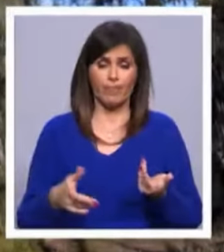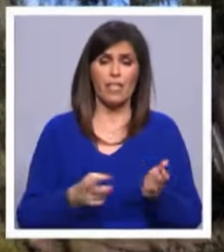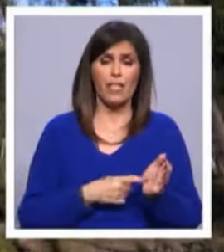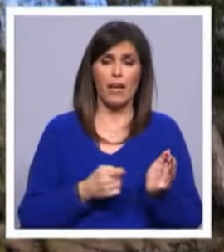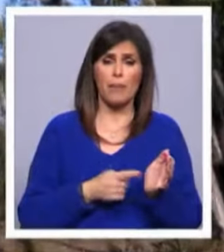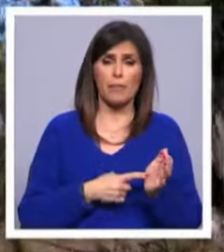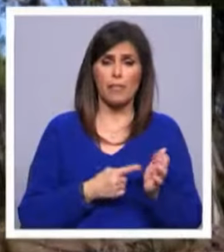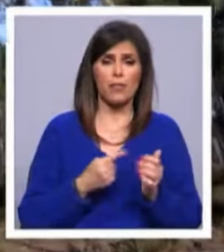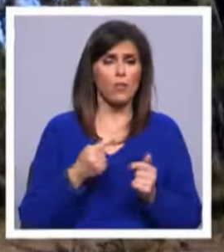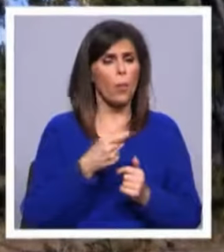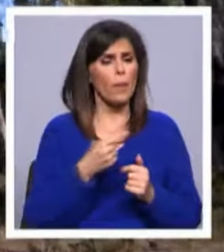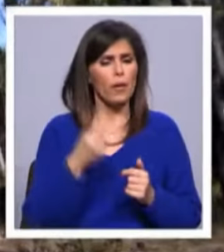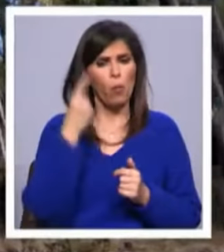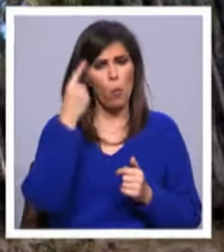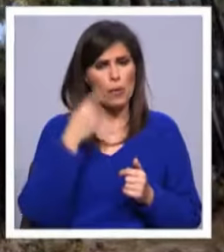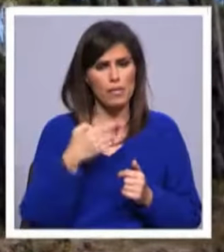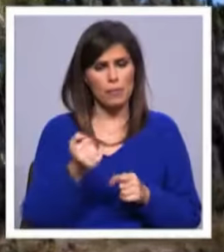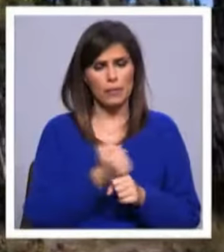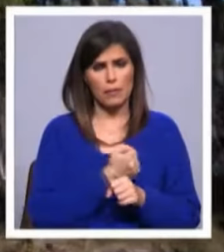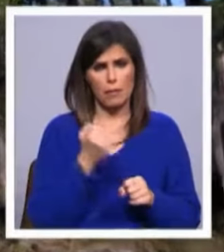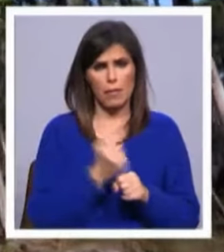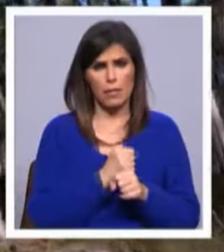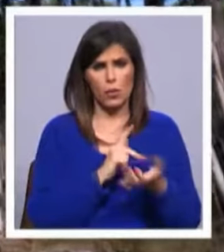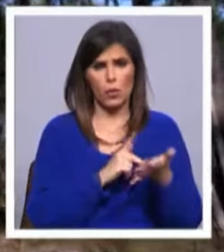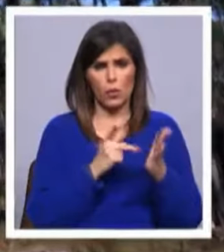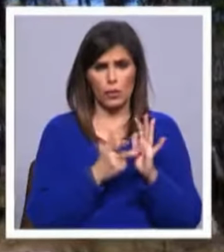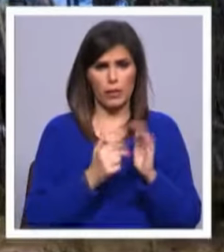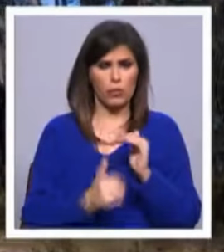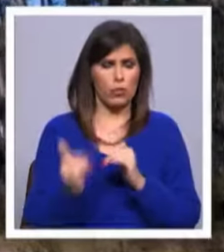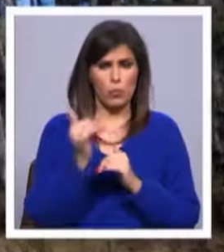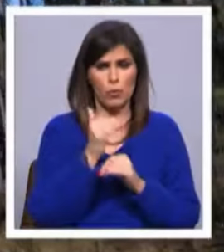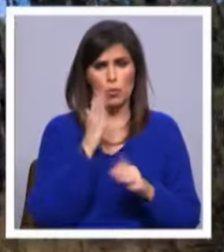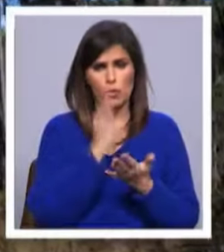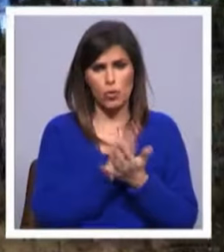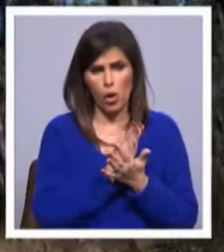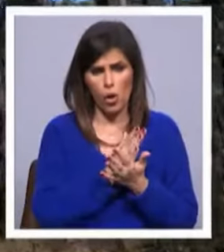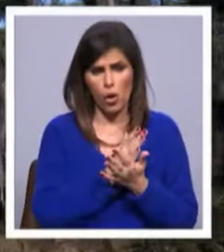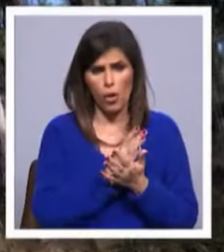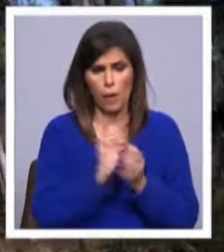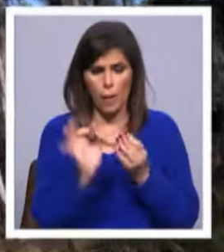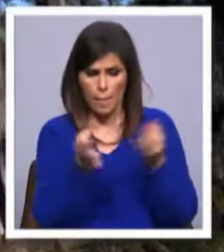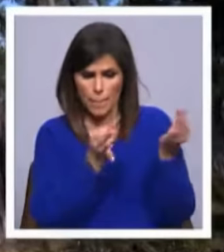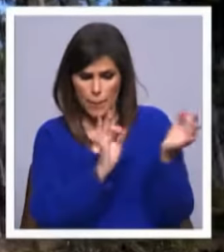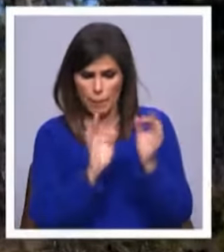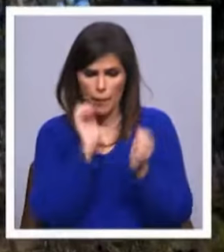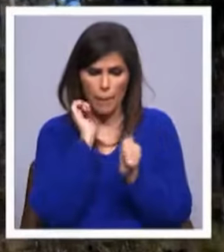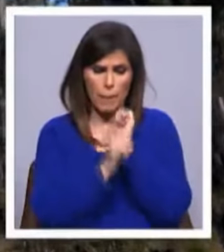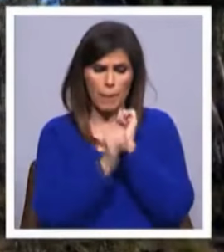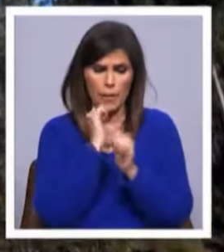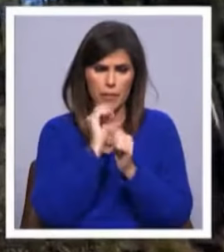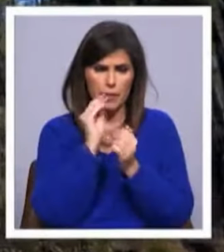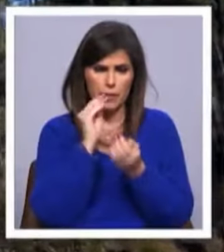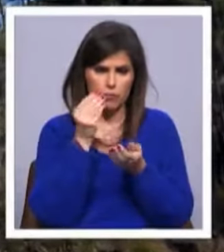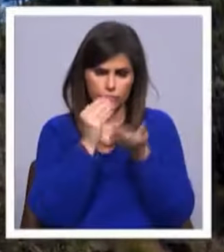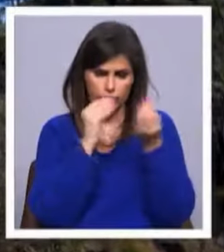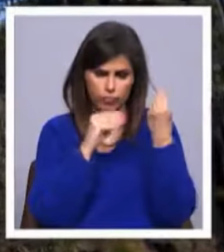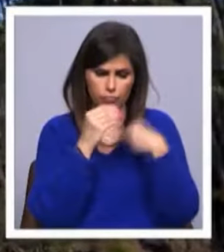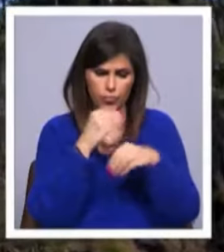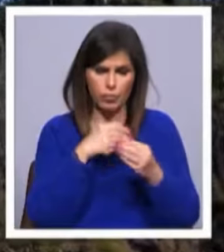no mínimo, uma semana do trabalho de um técnico superior só para preparar a papelada